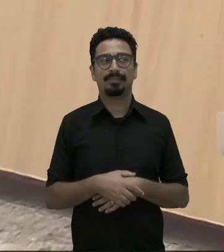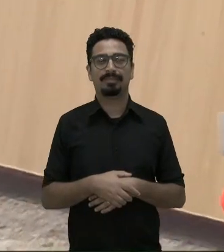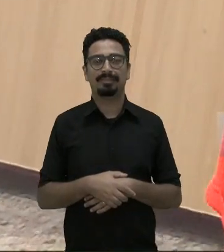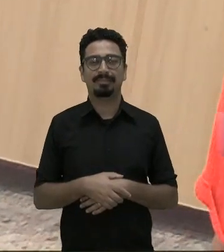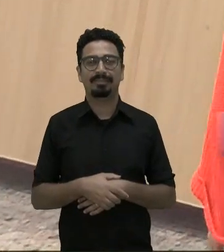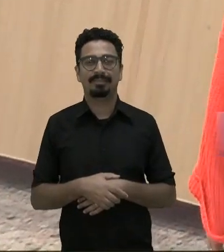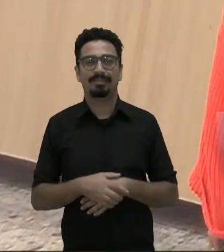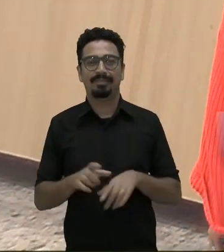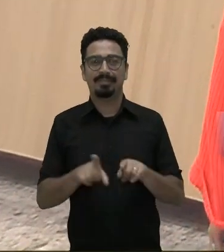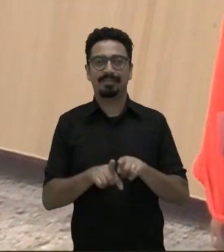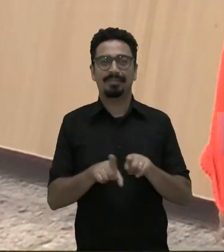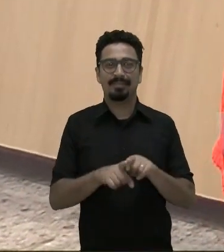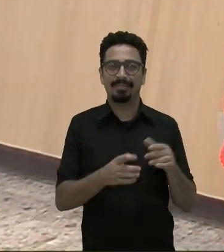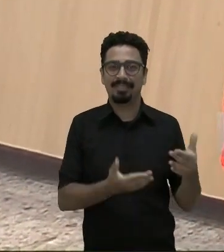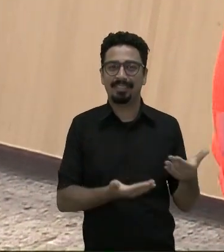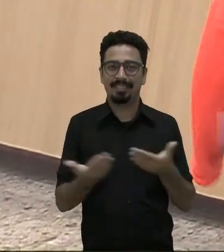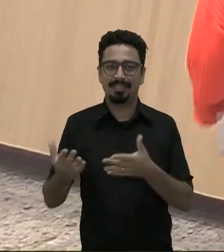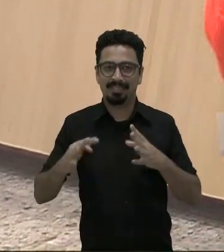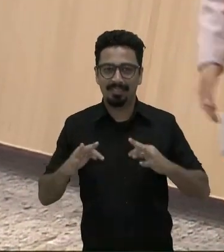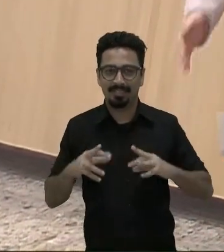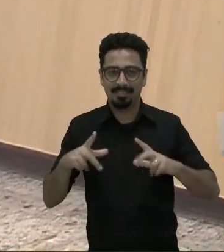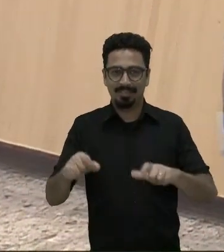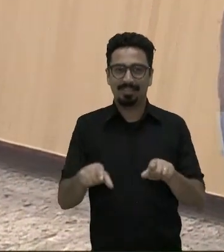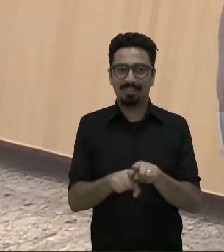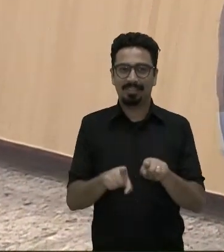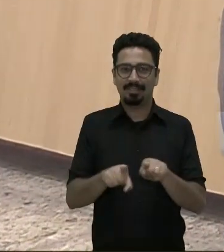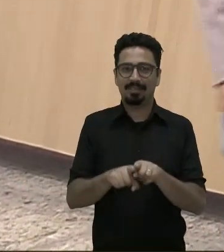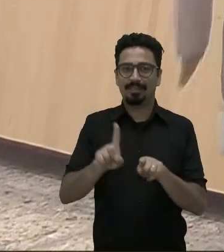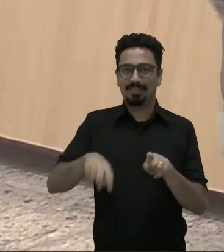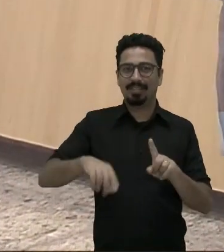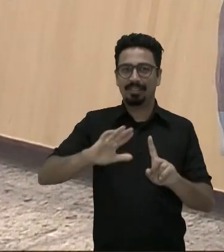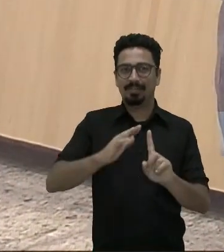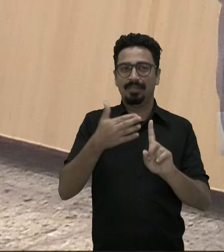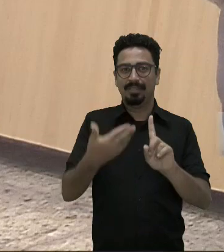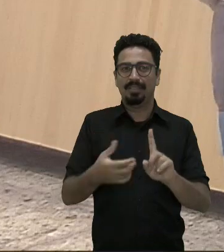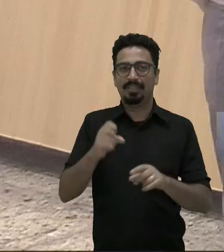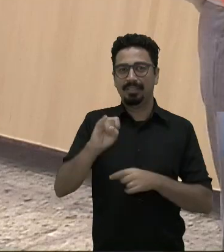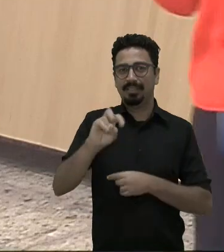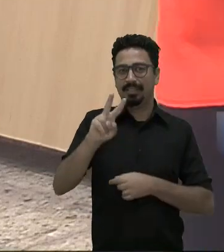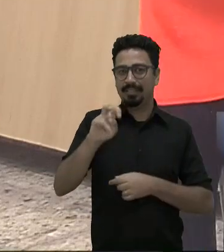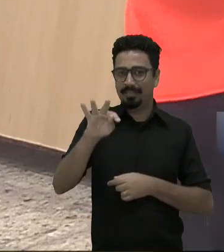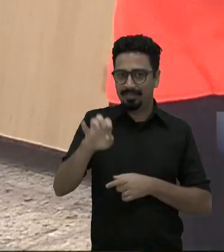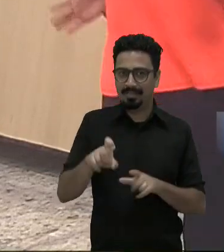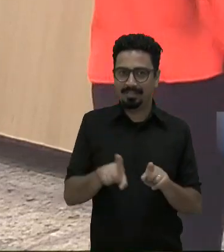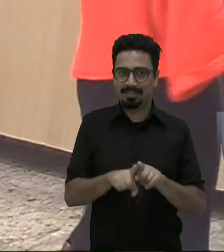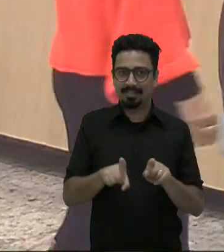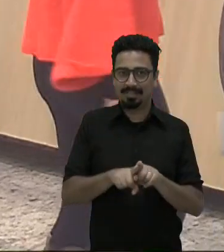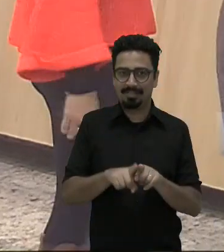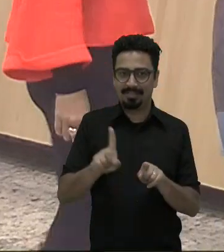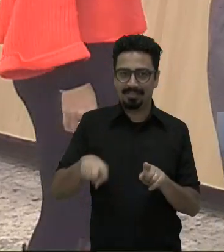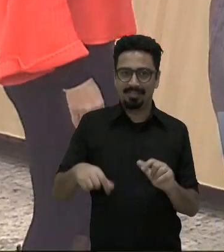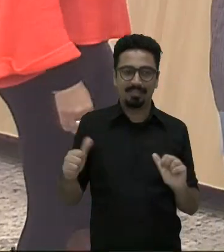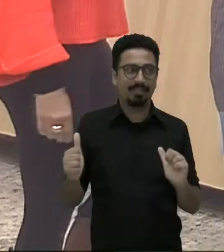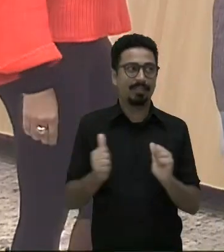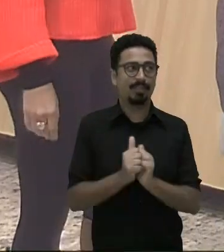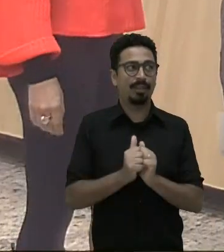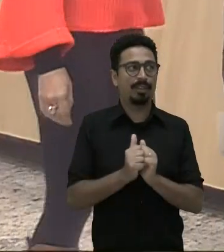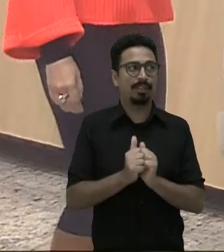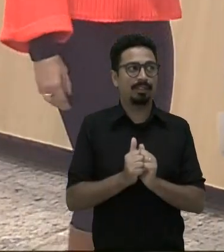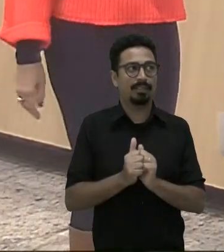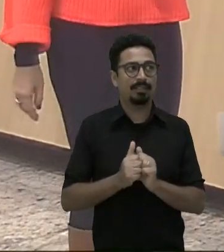Nós já convidamos também todos os convidados da homenageada Ivete, Dona Ivone, Lorene já está aqui, todos